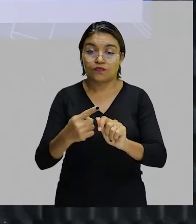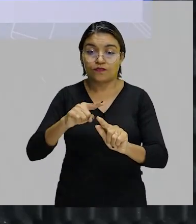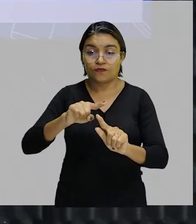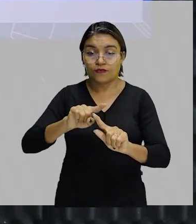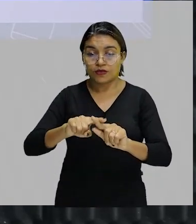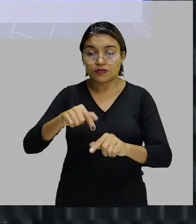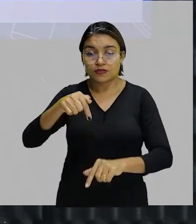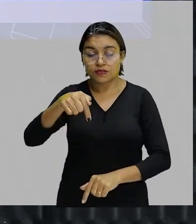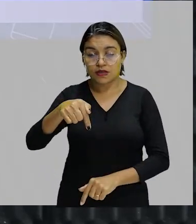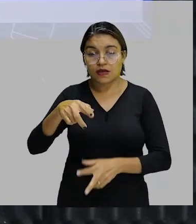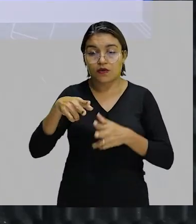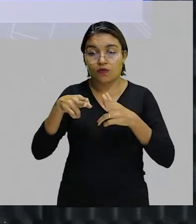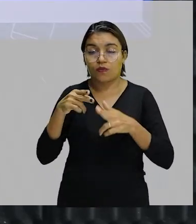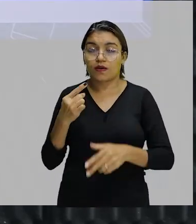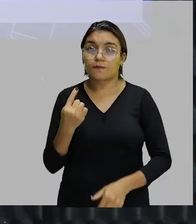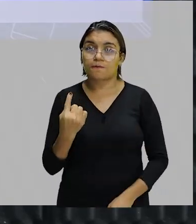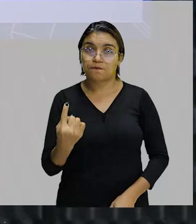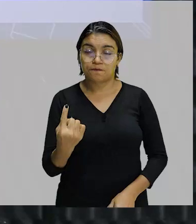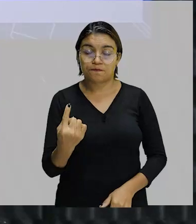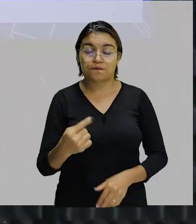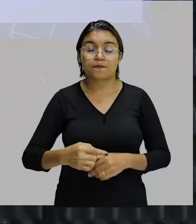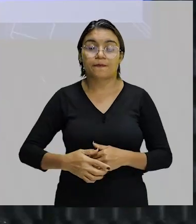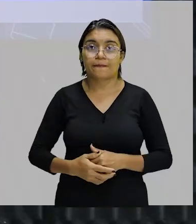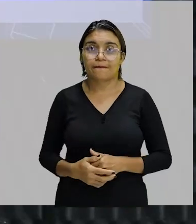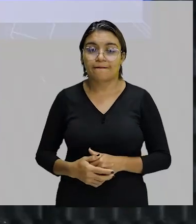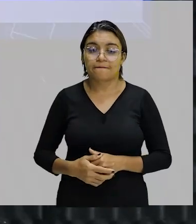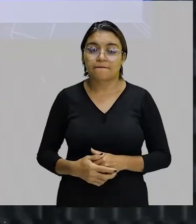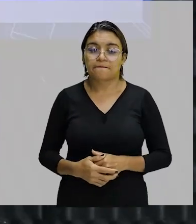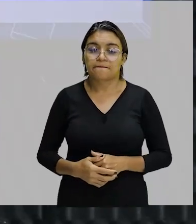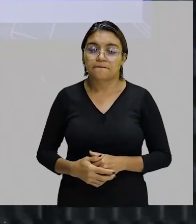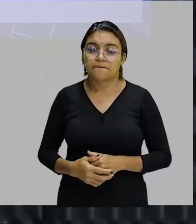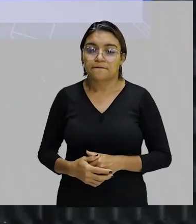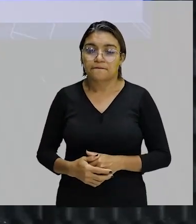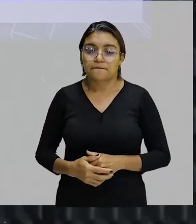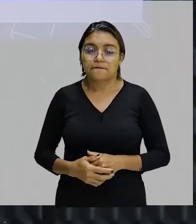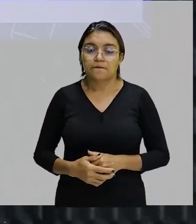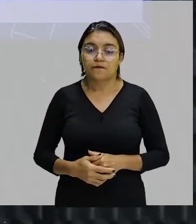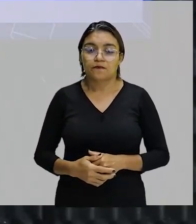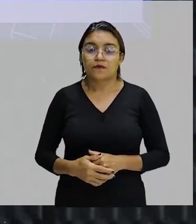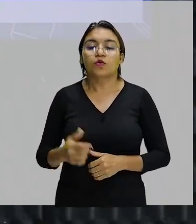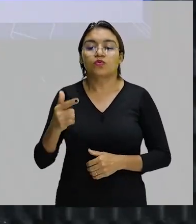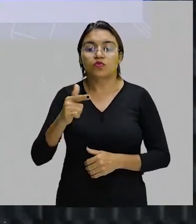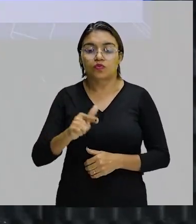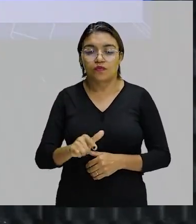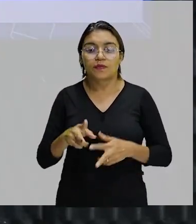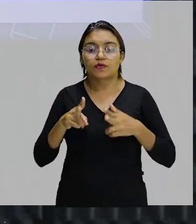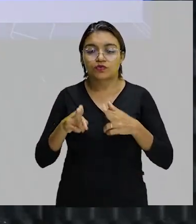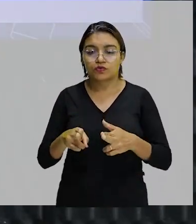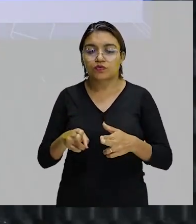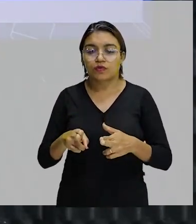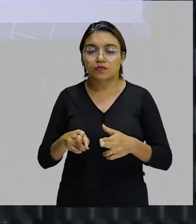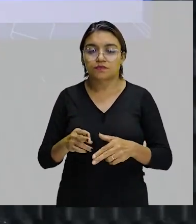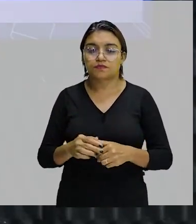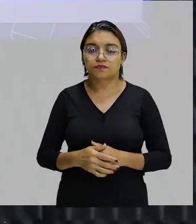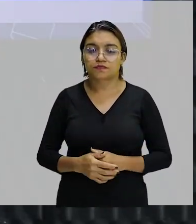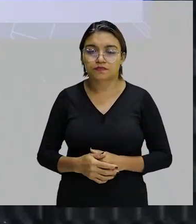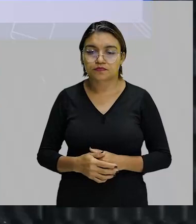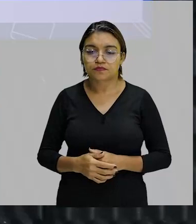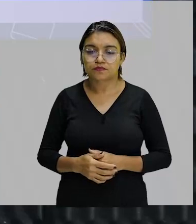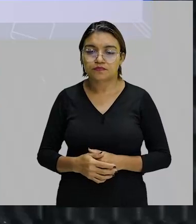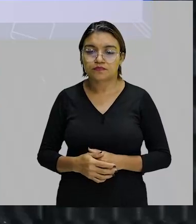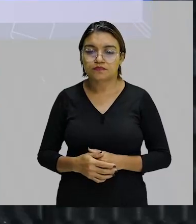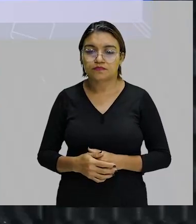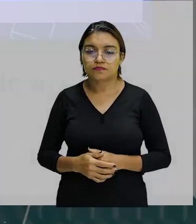Q, tá? E tudo isso é igual à unidade. Mantive. Vou fazer a mesma coisa aqui para essa segunda expressão.